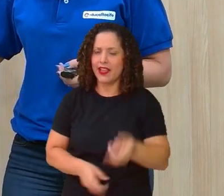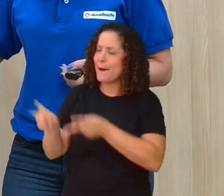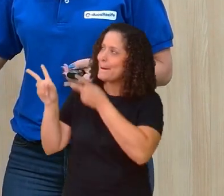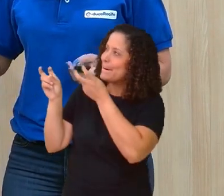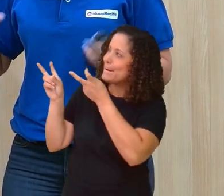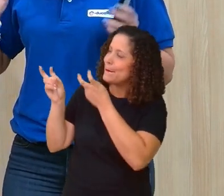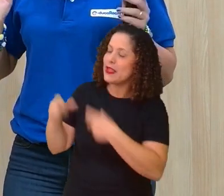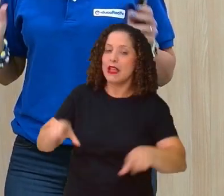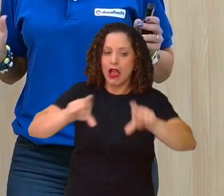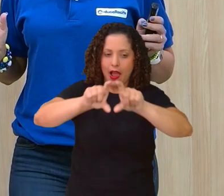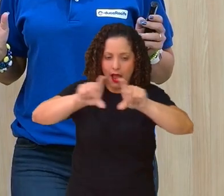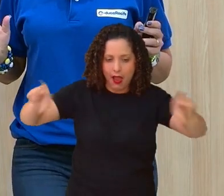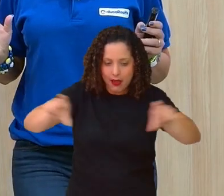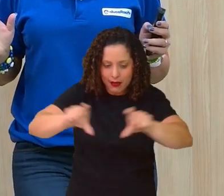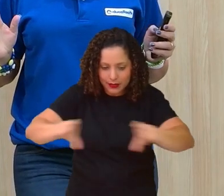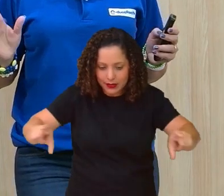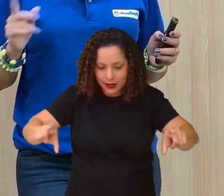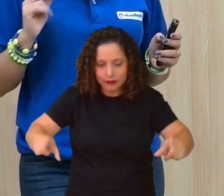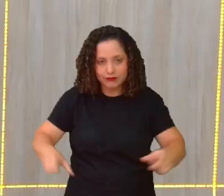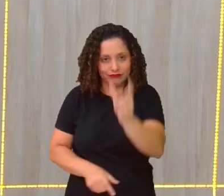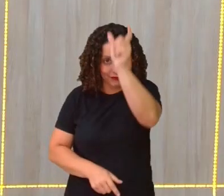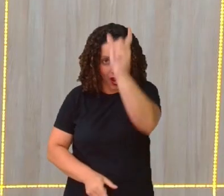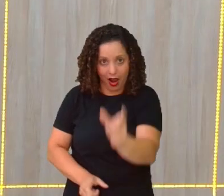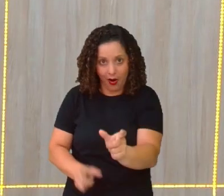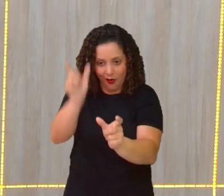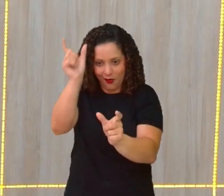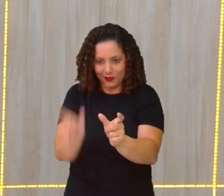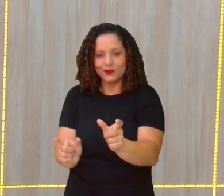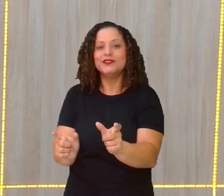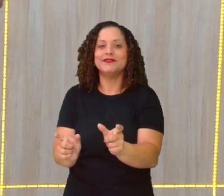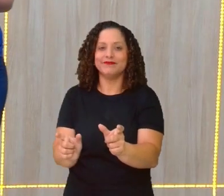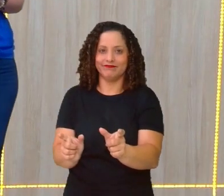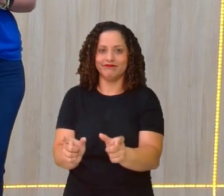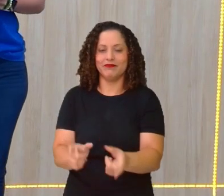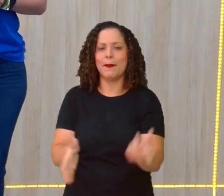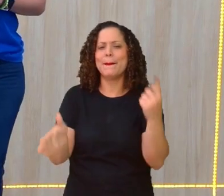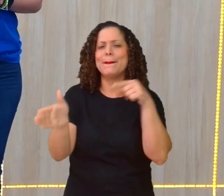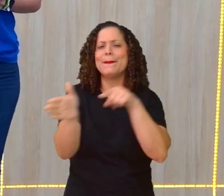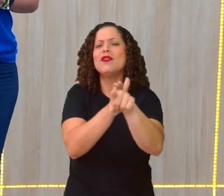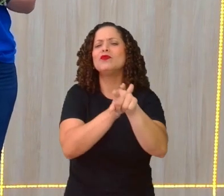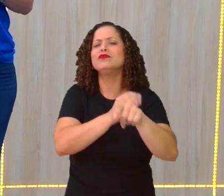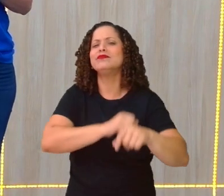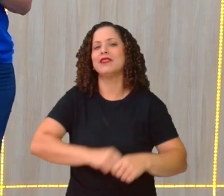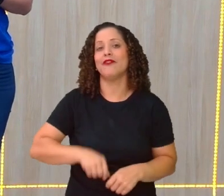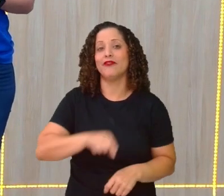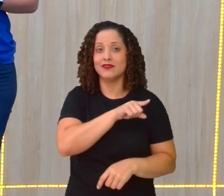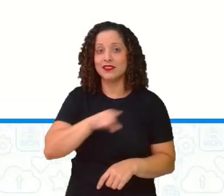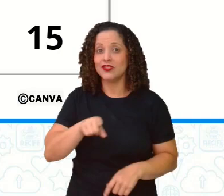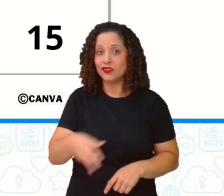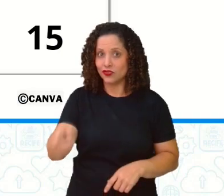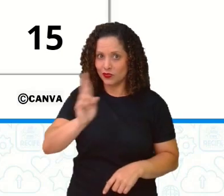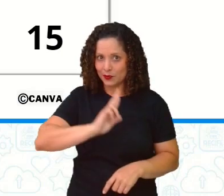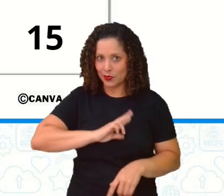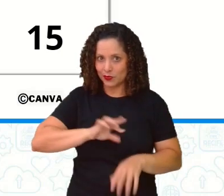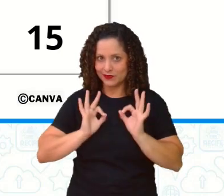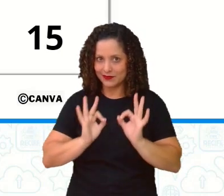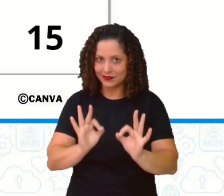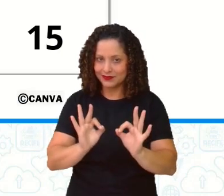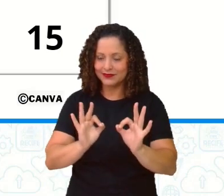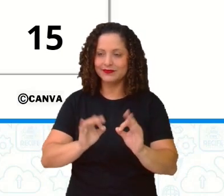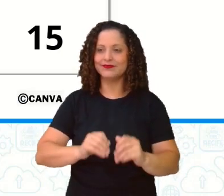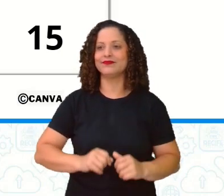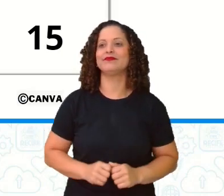coluna. Para saber se vocês entenderam, eu vou fazer a primeira pergunta. Respondam aí para mim, deixa eu voltar